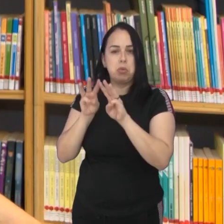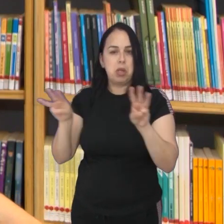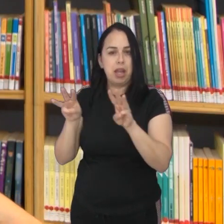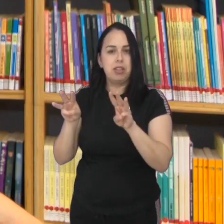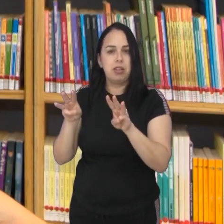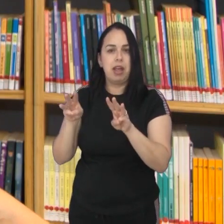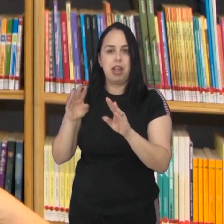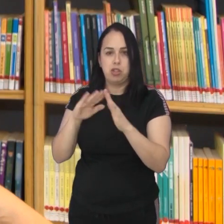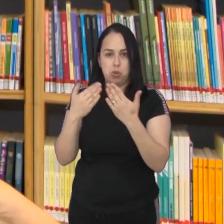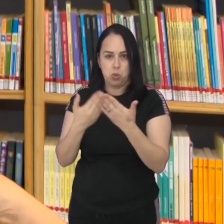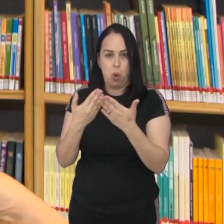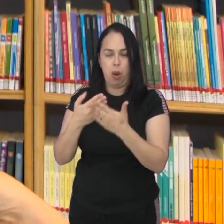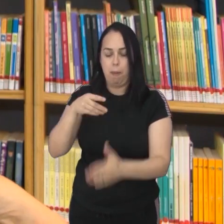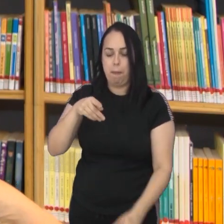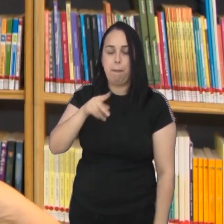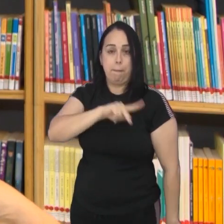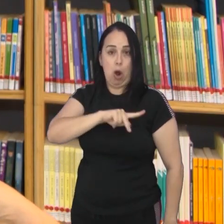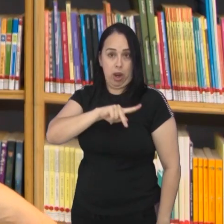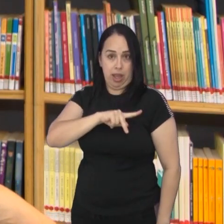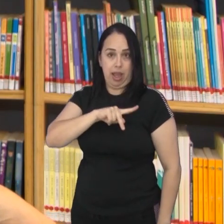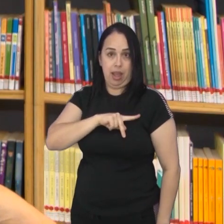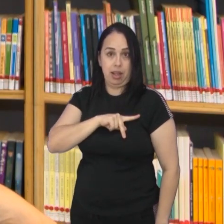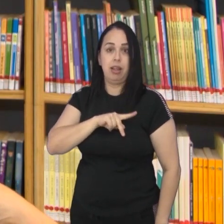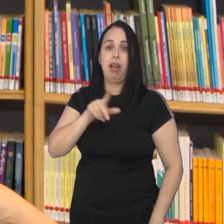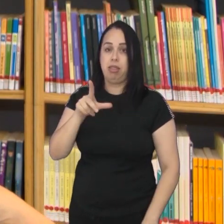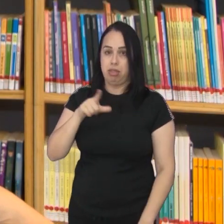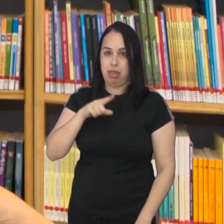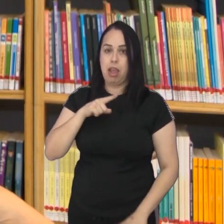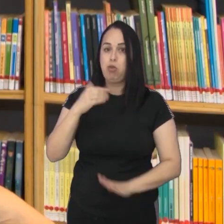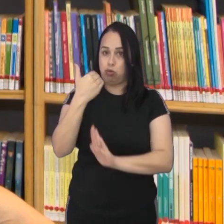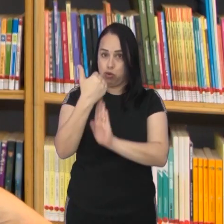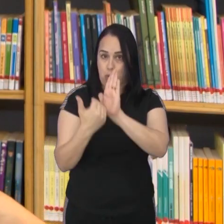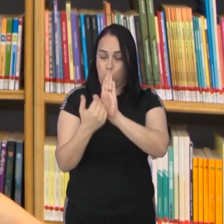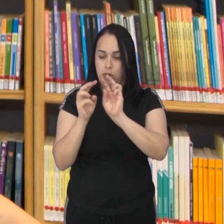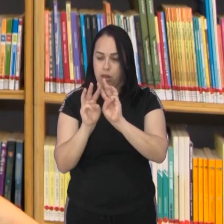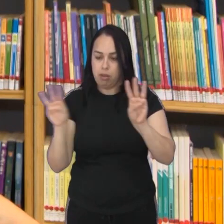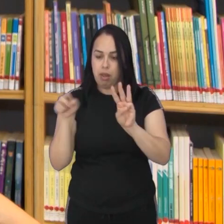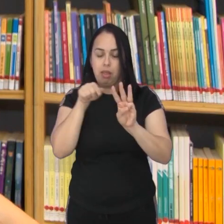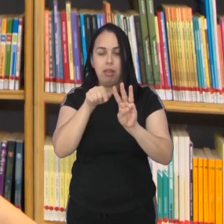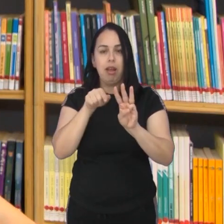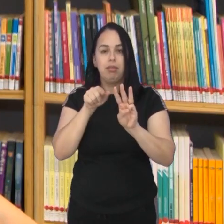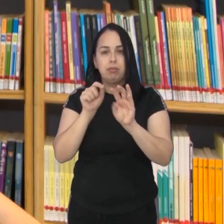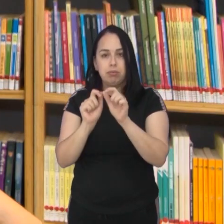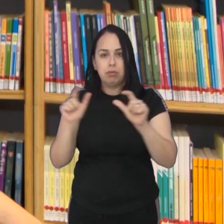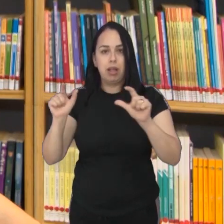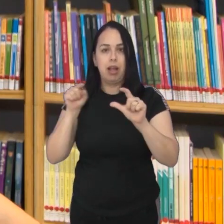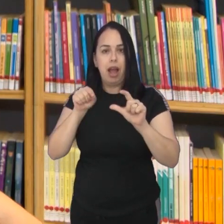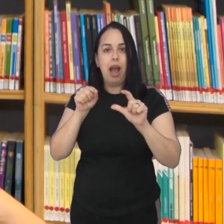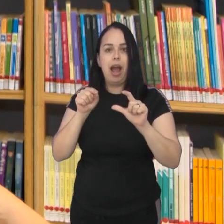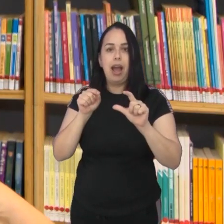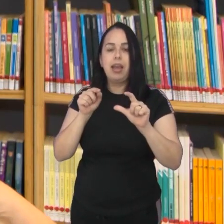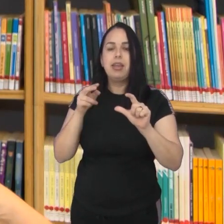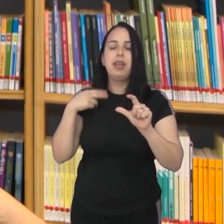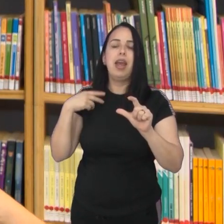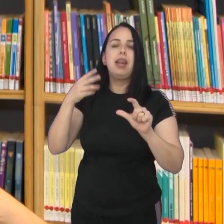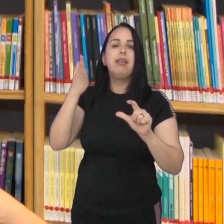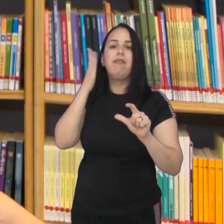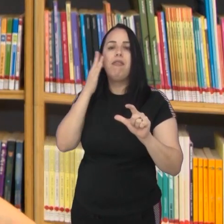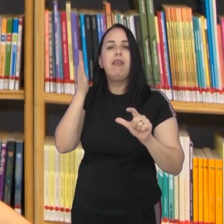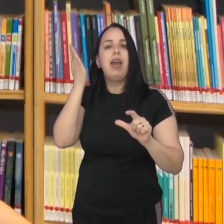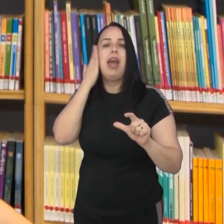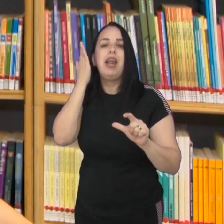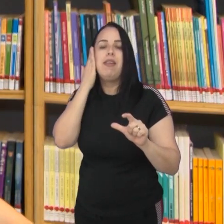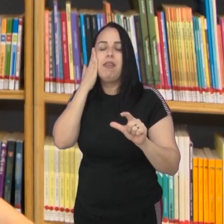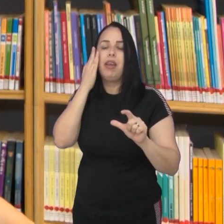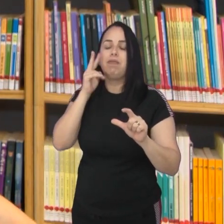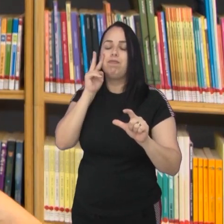entrar no site do Poliedro, lá tem uma parte que é do concurso de bolsas do cursinho do pré-vestibular, onde ele submete o seu cartão de